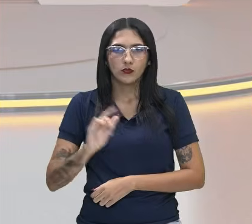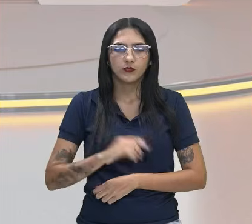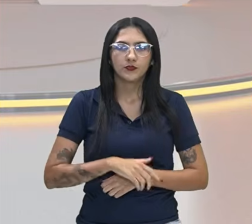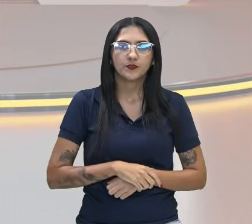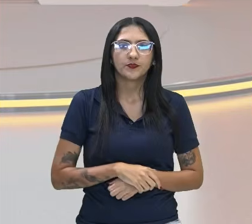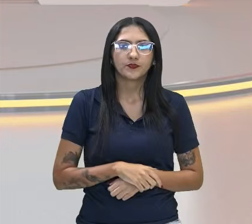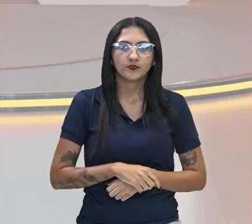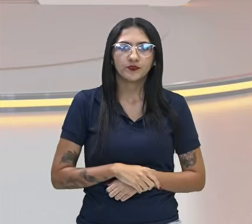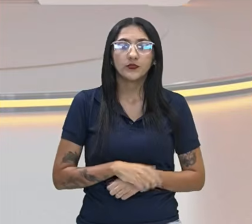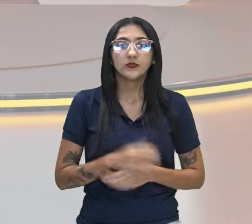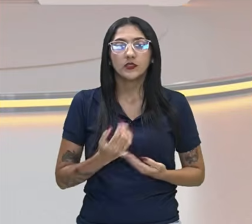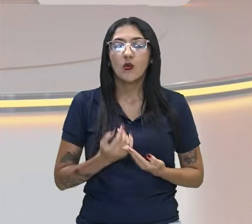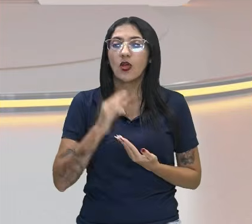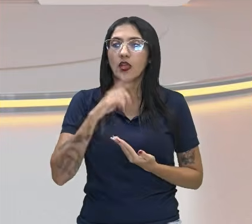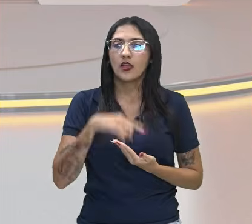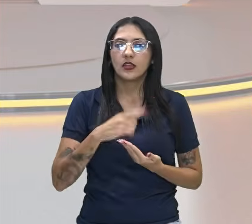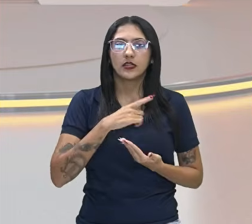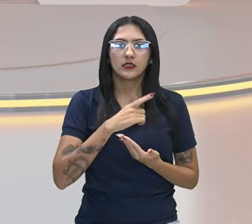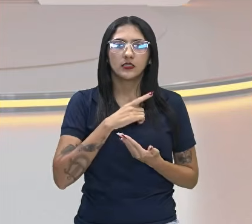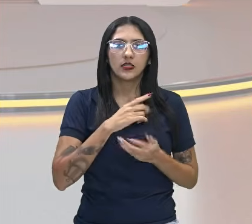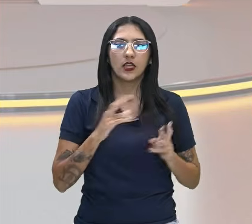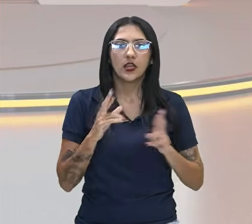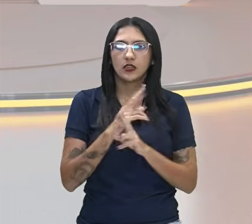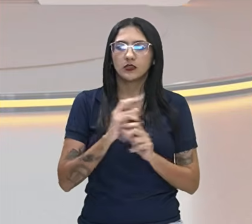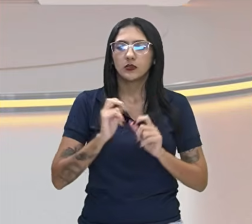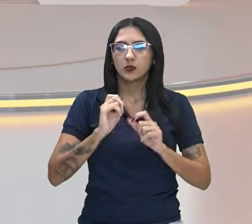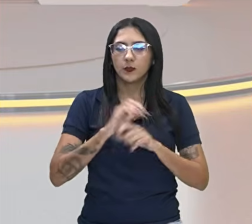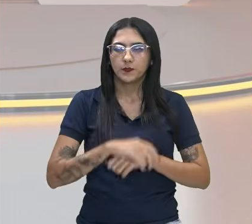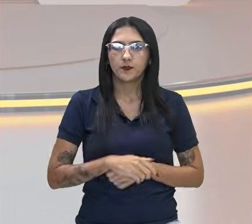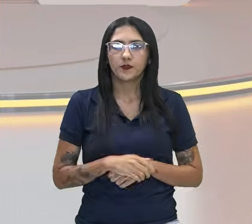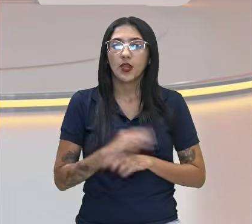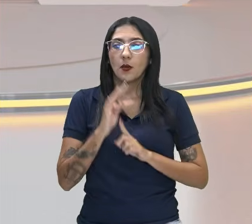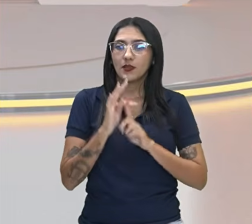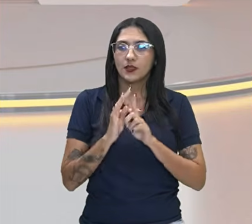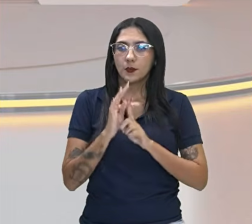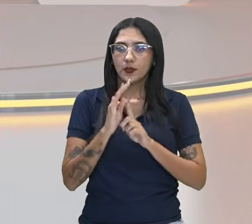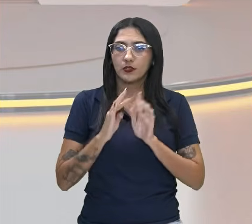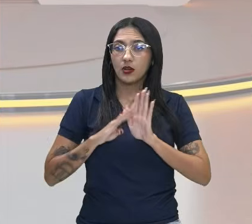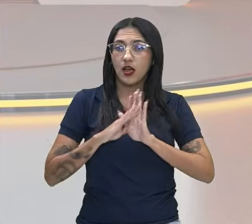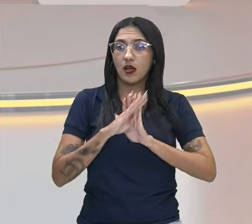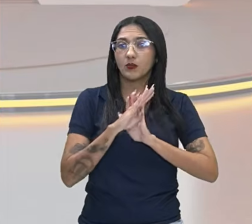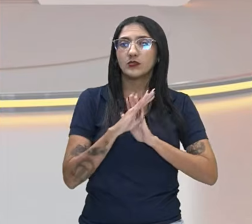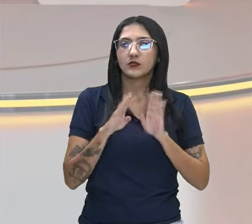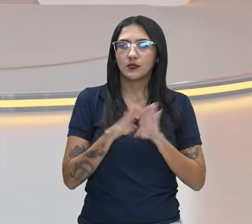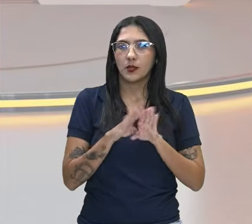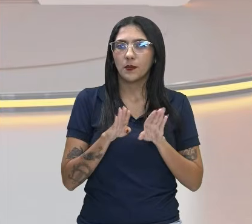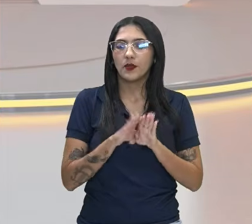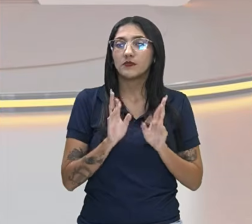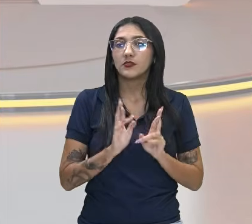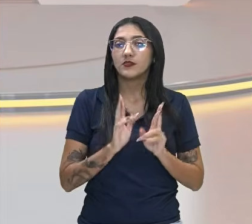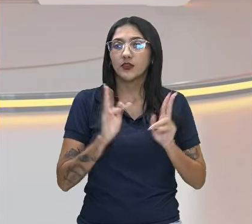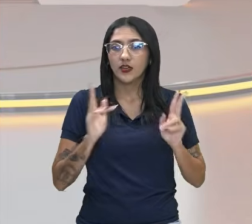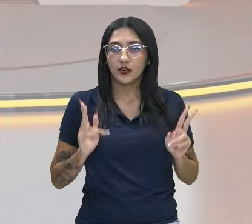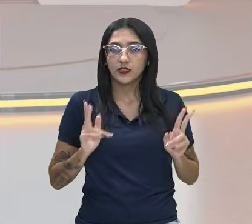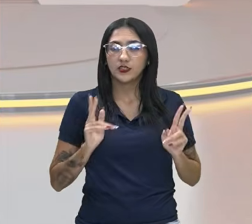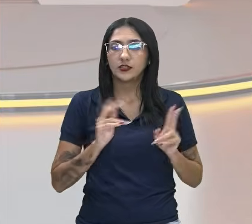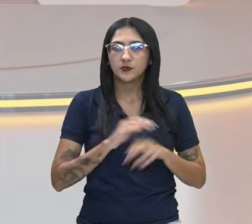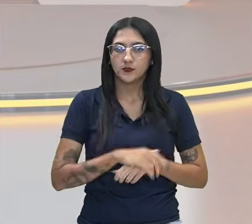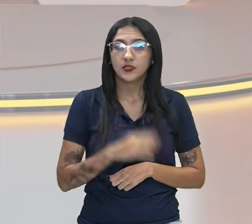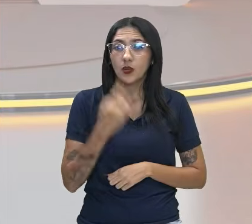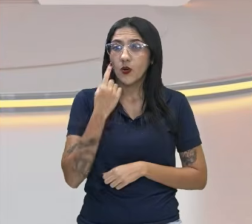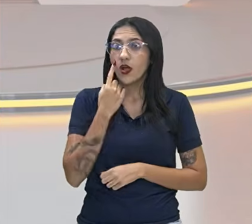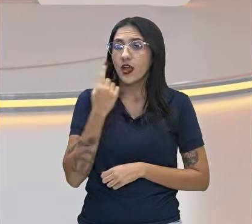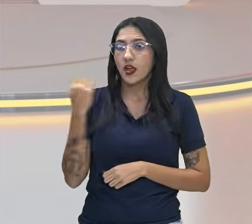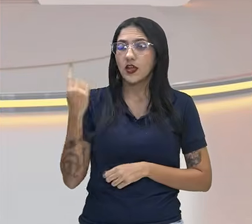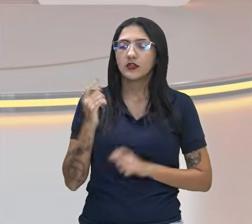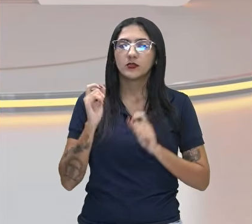que vai estar relacionado a uma elevada temperatura diferente da polar, tá, gente? Então, a gente observa que a tropical, ela